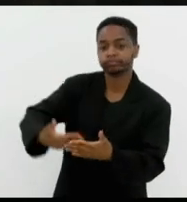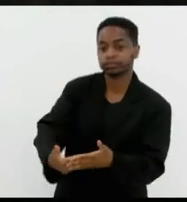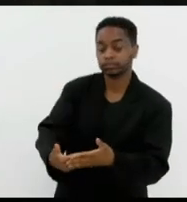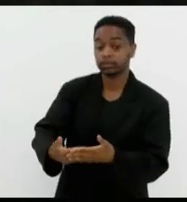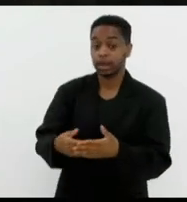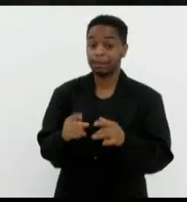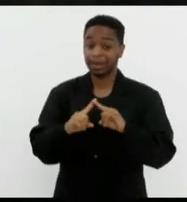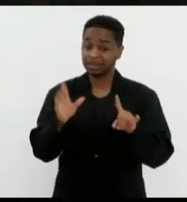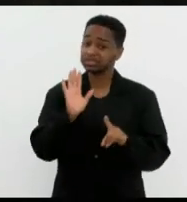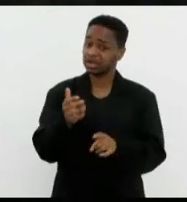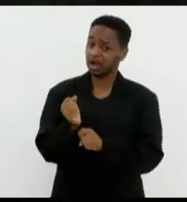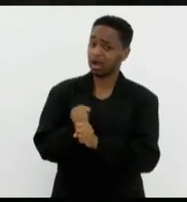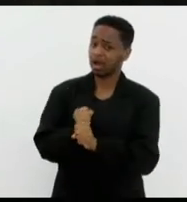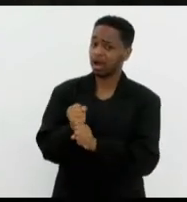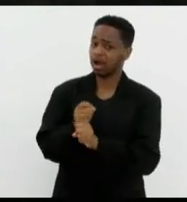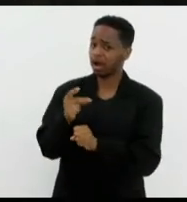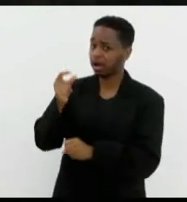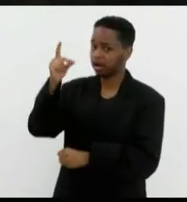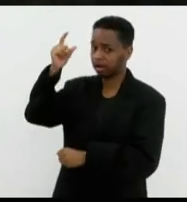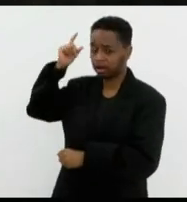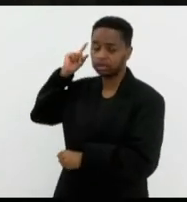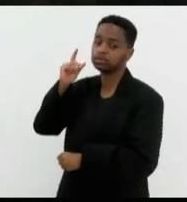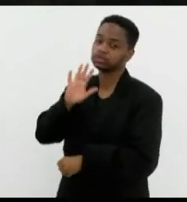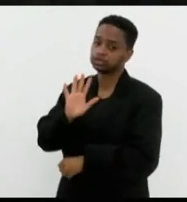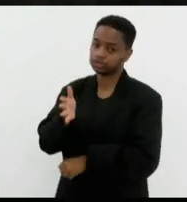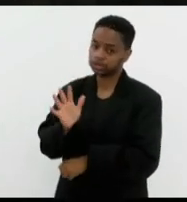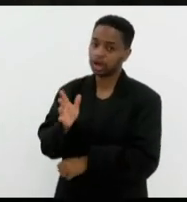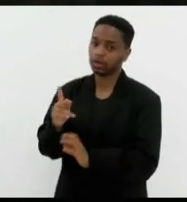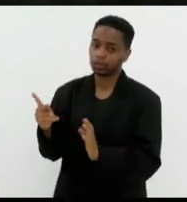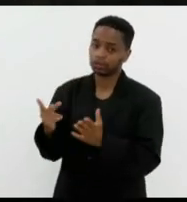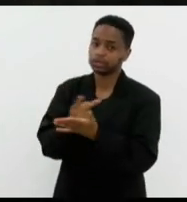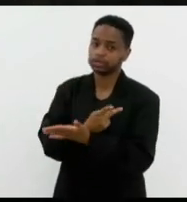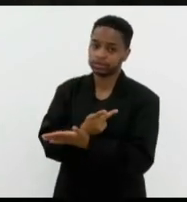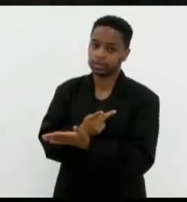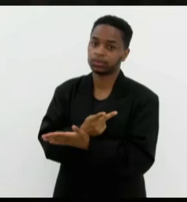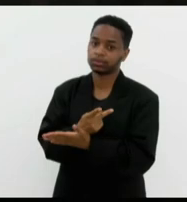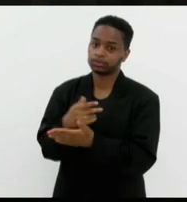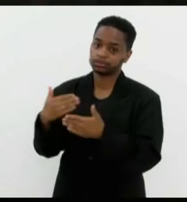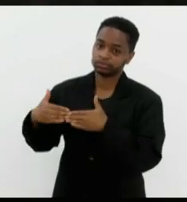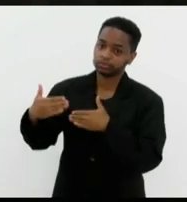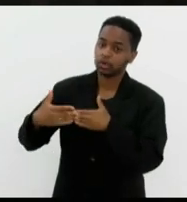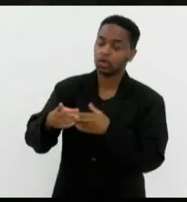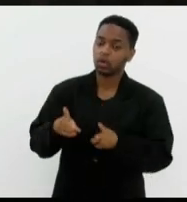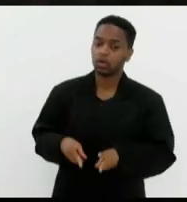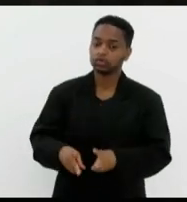de ano já se passou da invasão e da continuação da guerra.